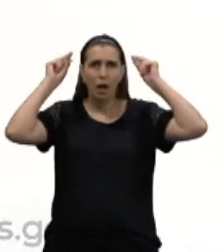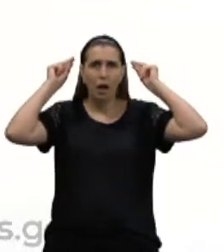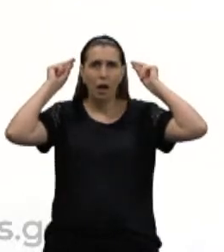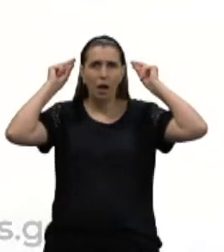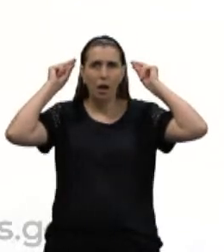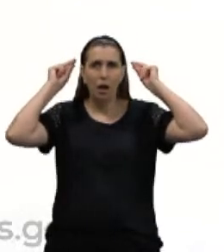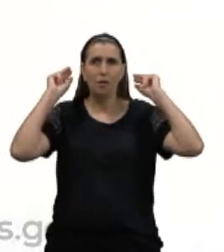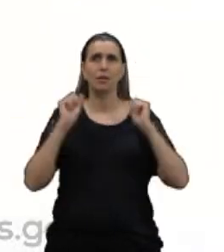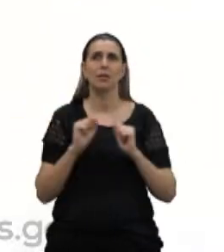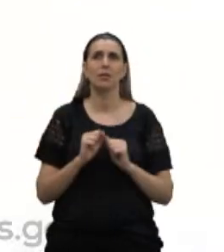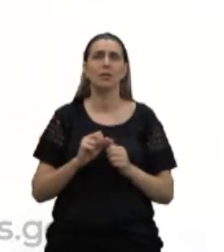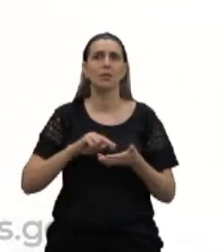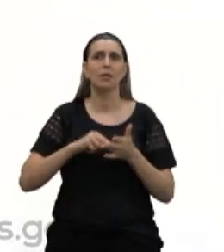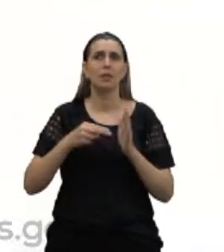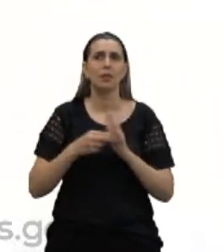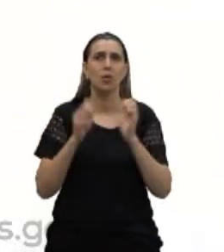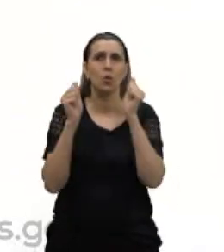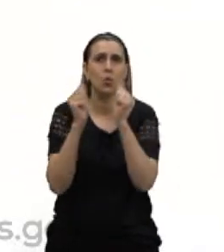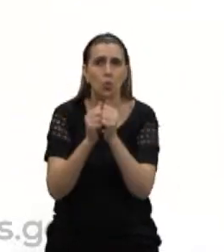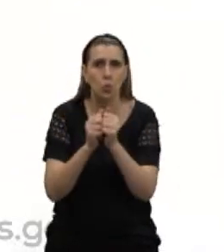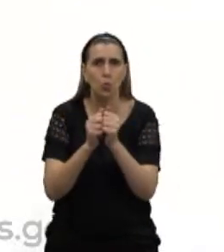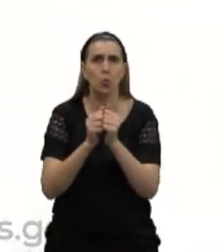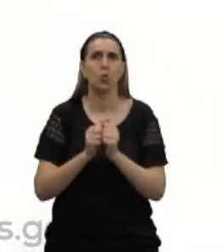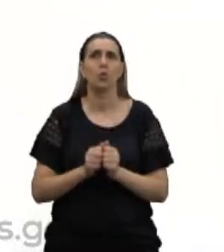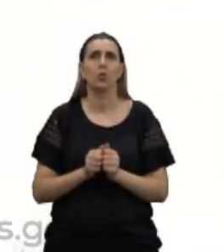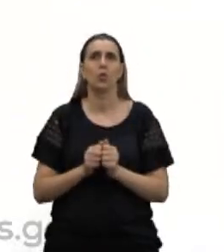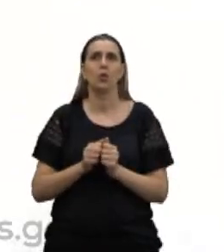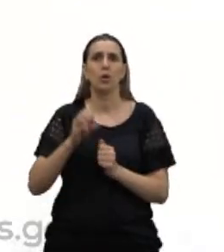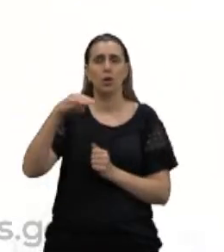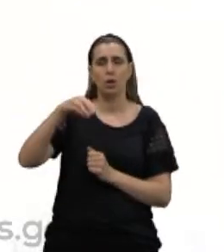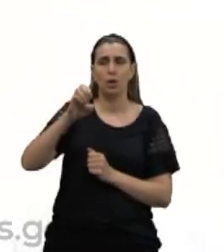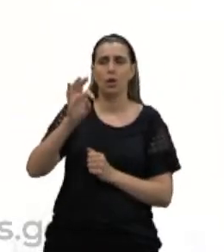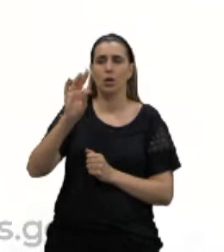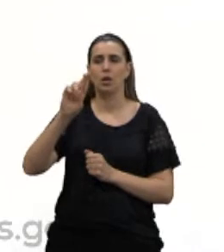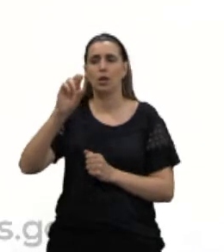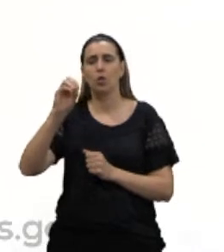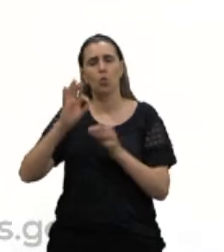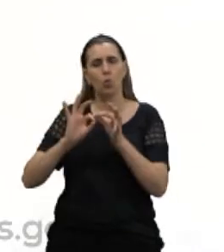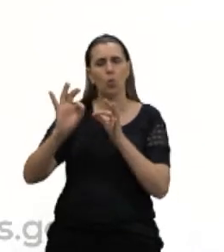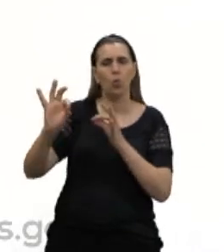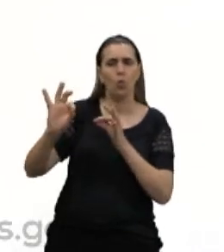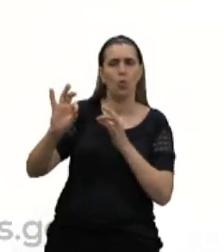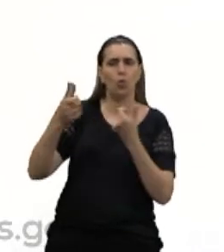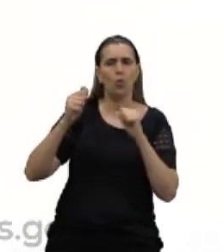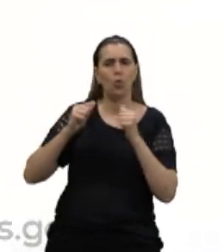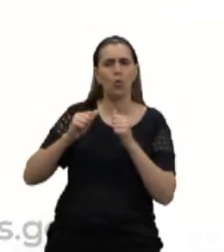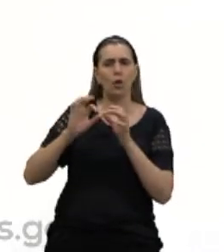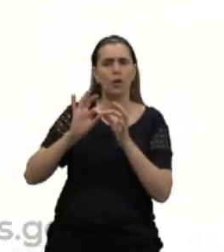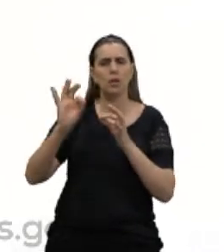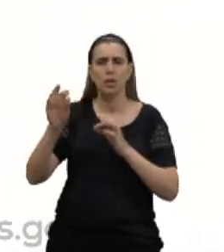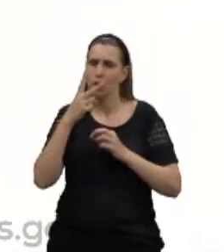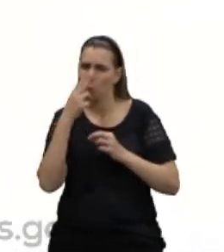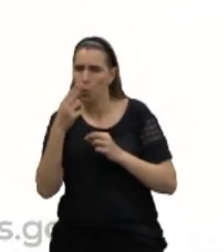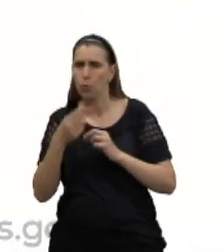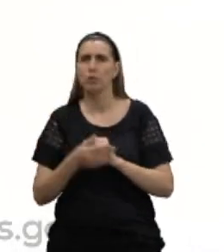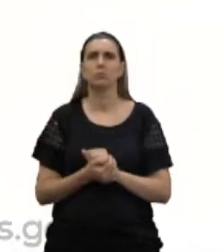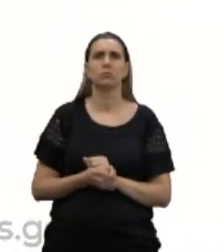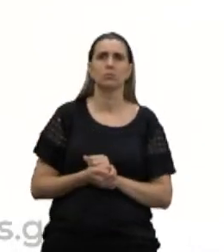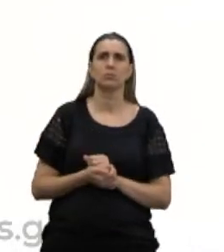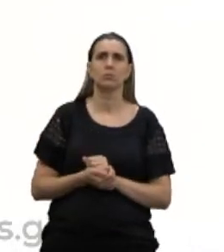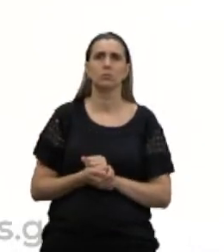sim, significa junto, e metron, que é a medida, né? Ou a qualidade do que tem a mesma medida, ou